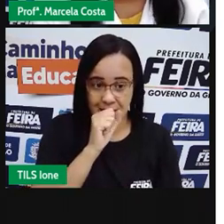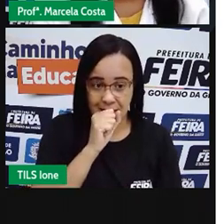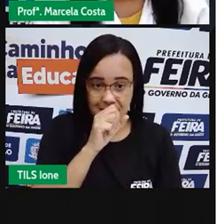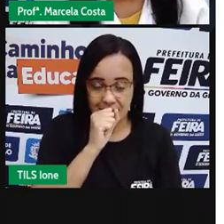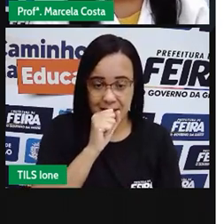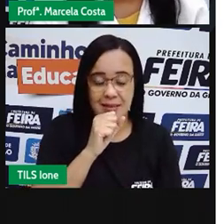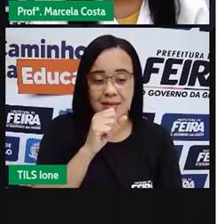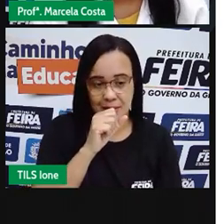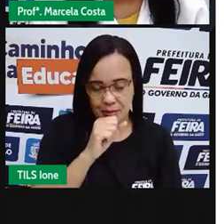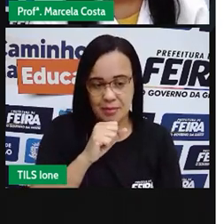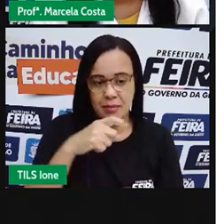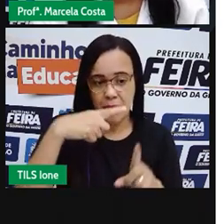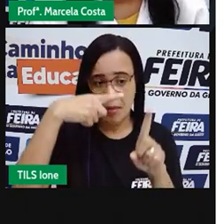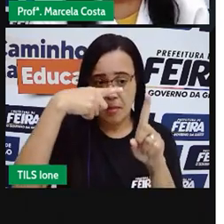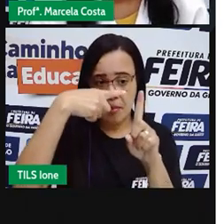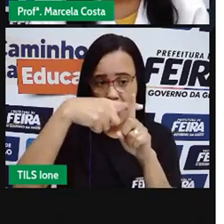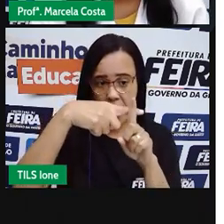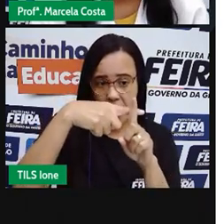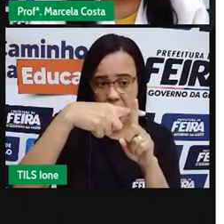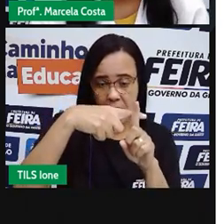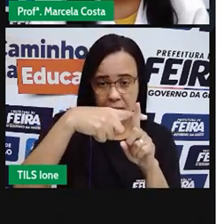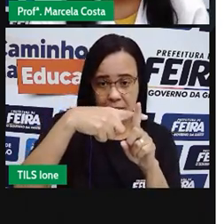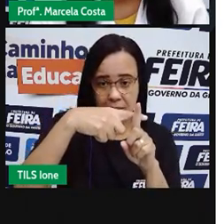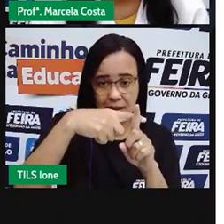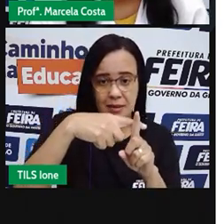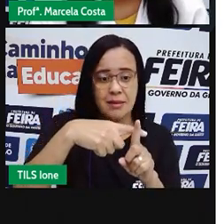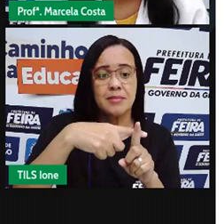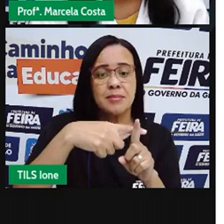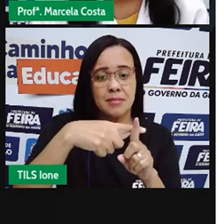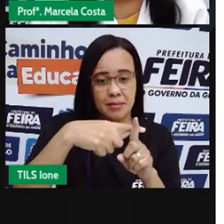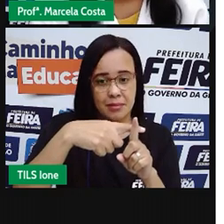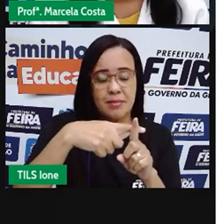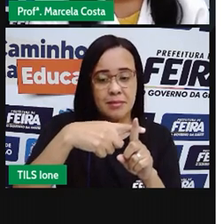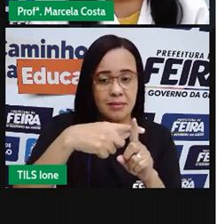6 laranjas. Mais